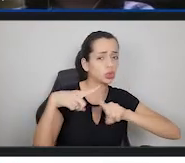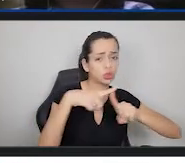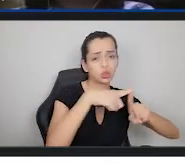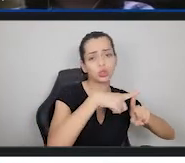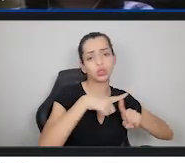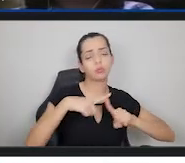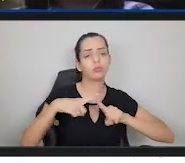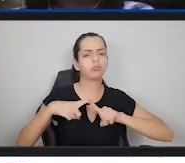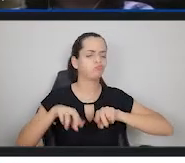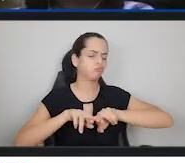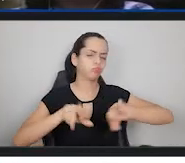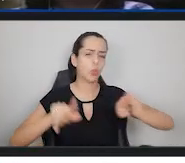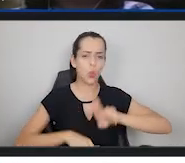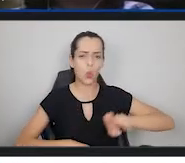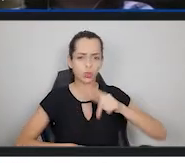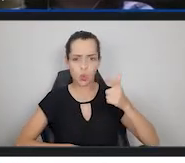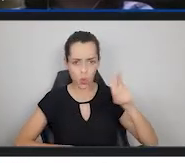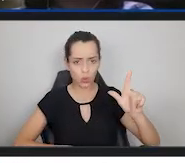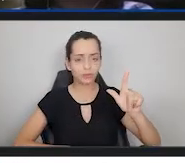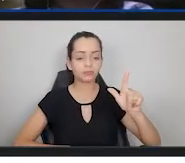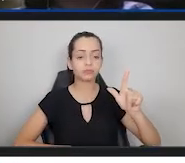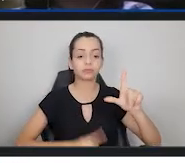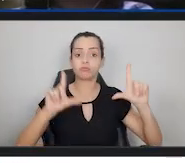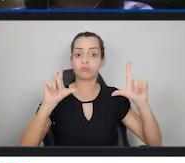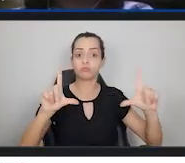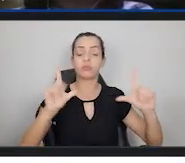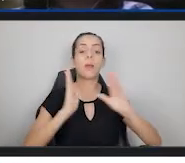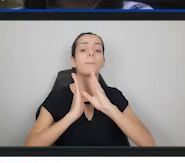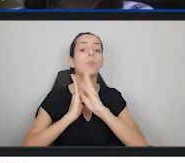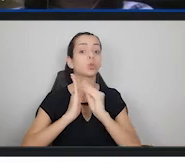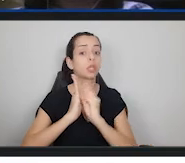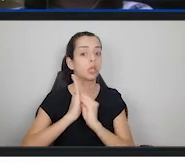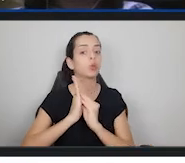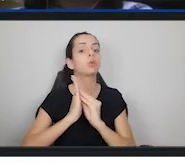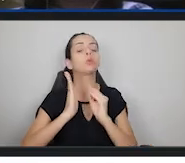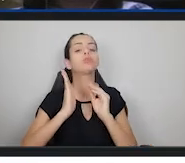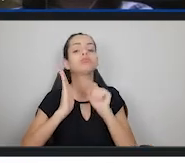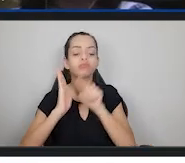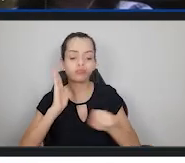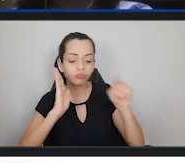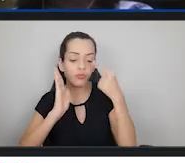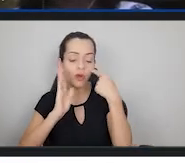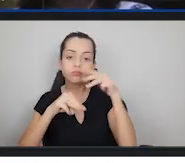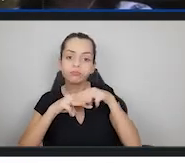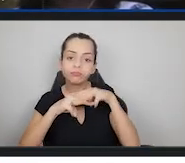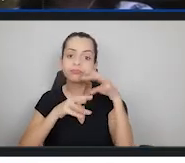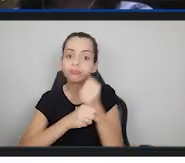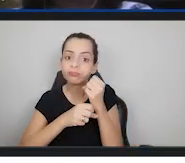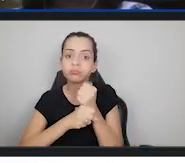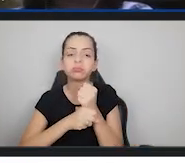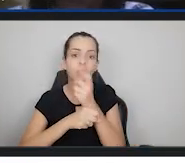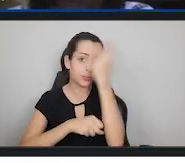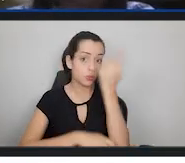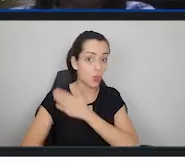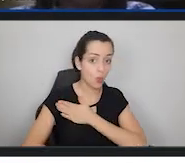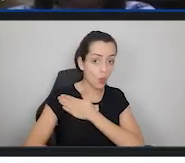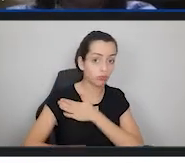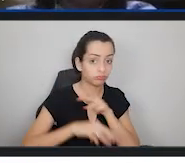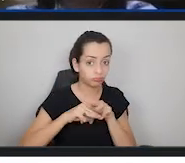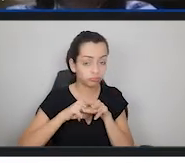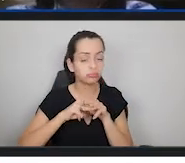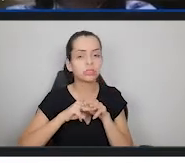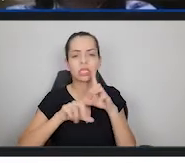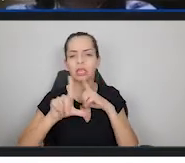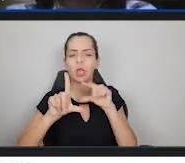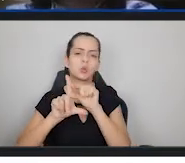propagação, admitância equivalente, a admitância shunt, impedância equivalente e outros parâmetros mais